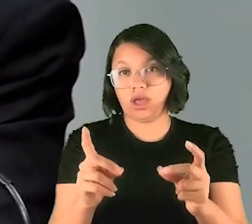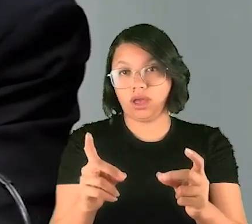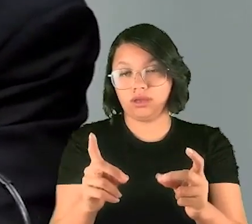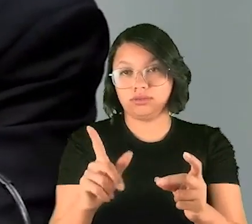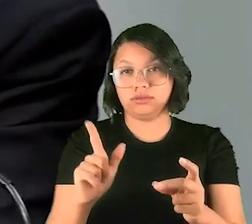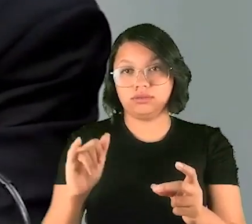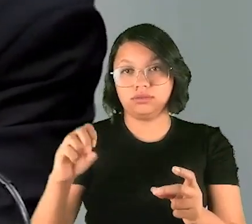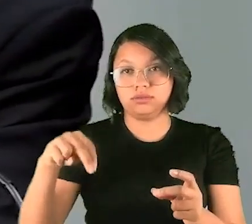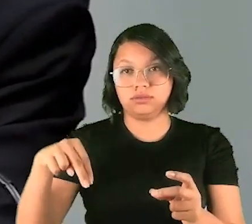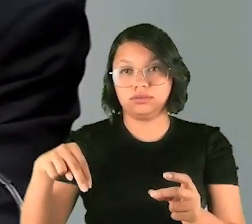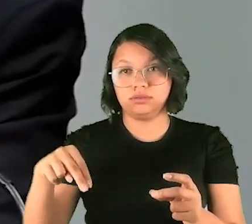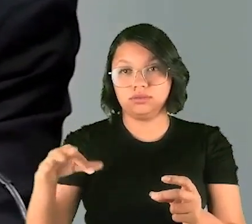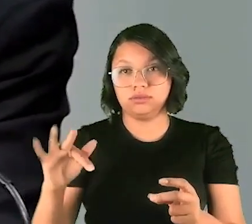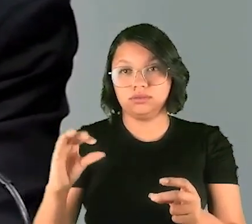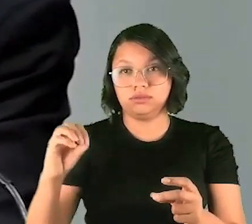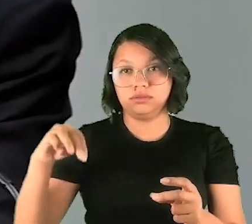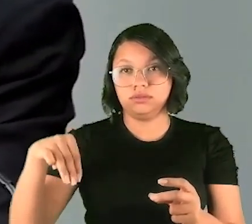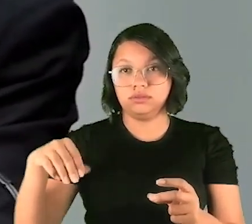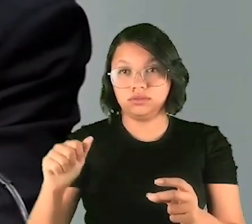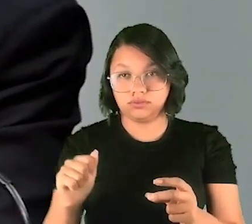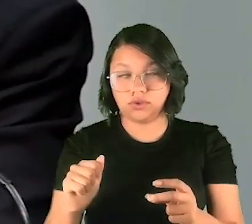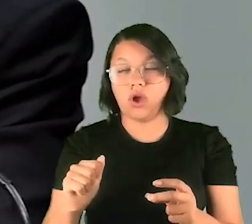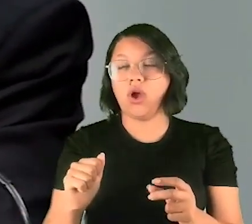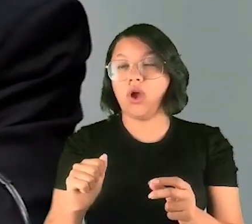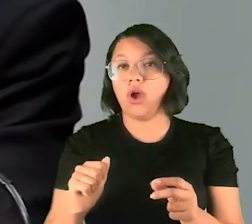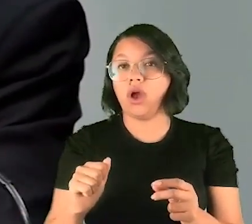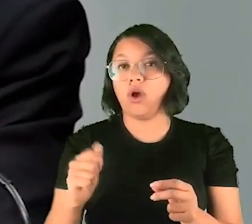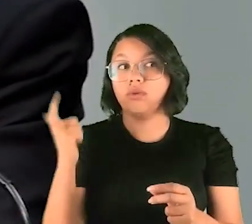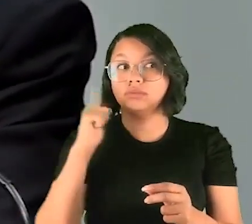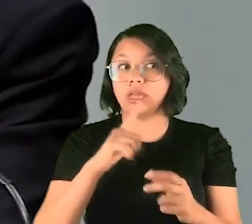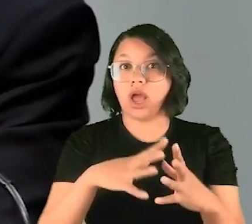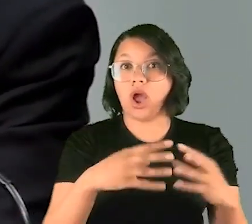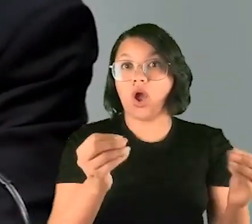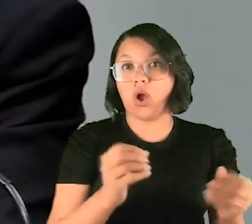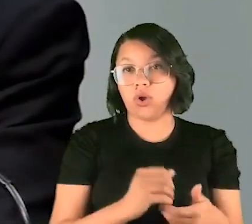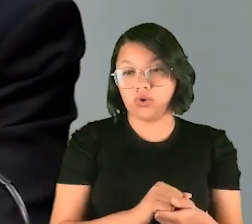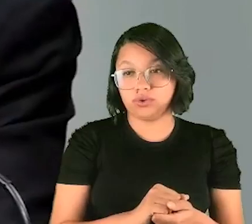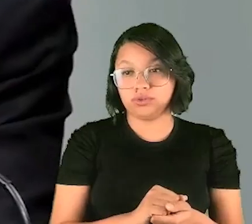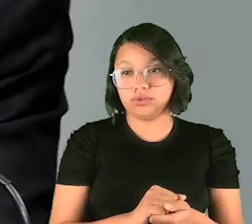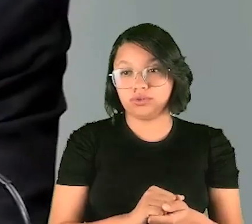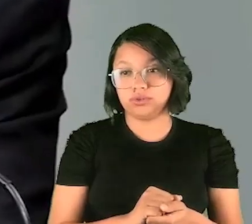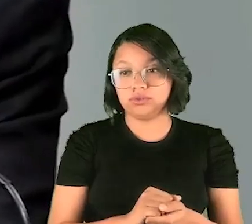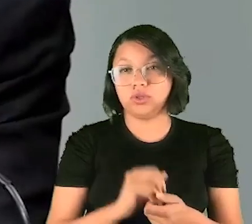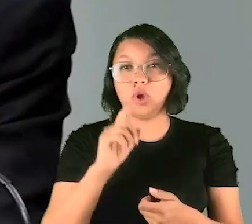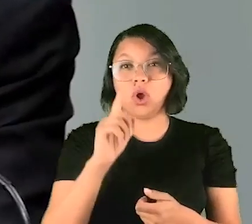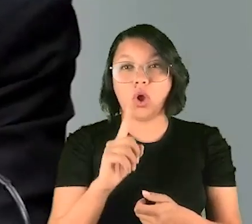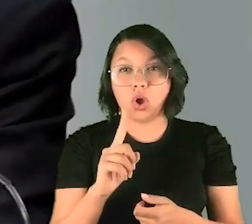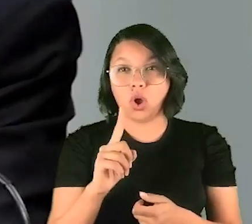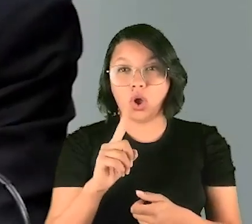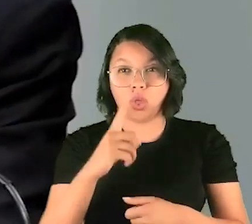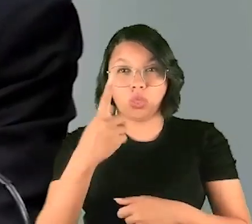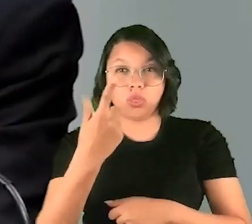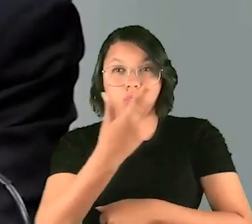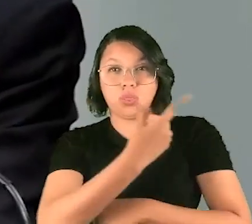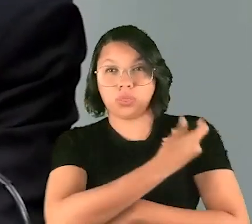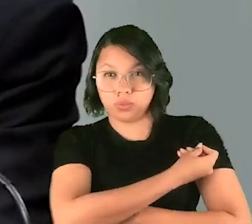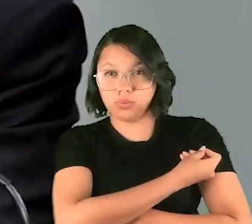acabam tendo chance de cura com essa medicação. O drama custa mais de R$2 milhões.